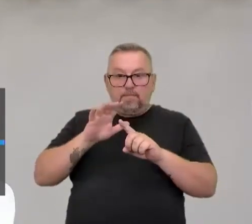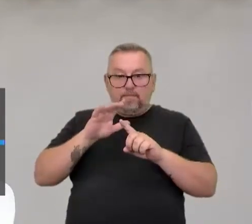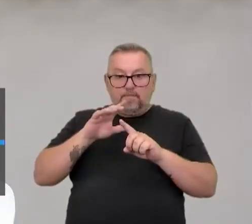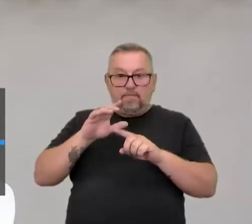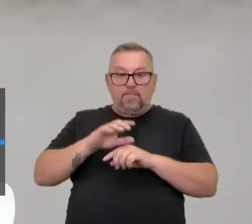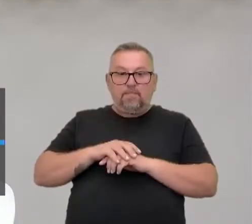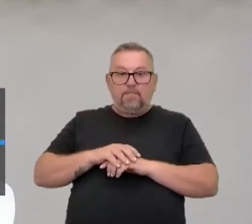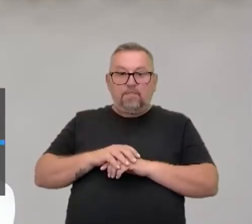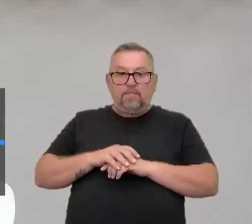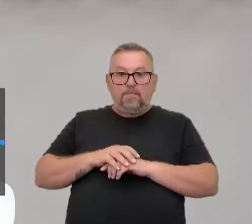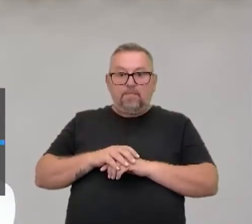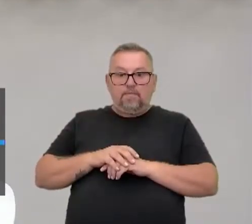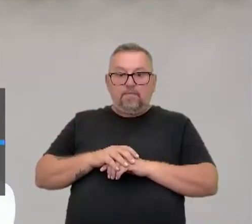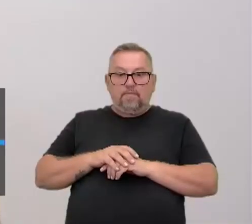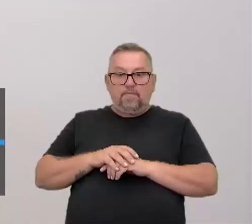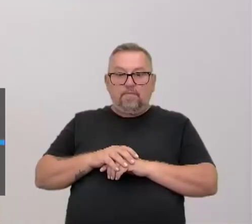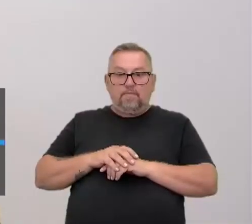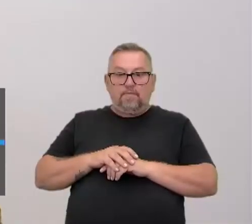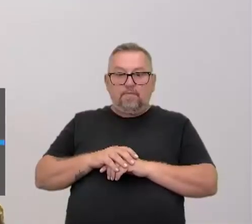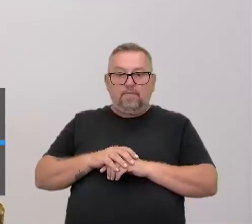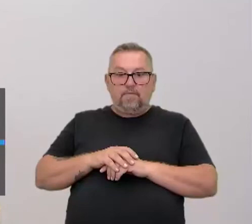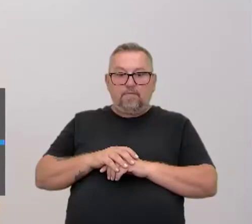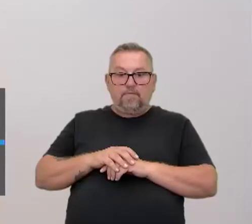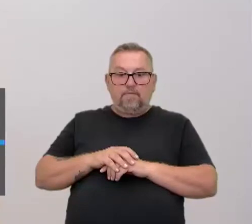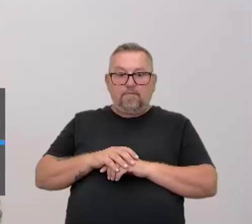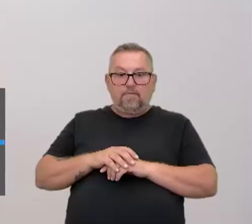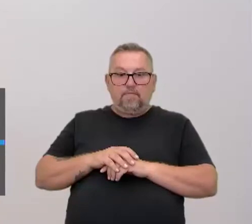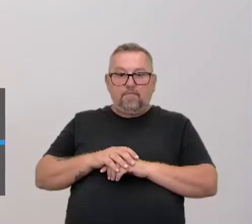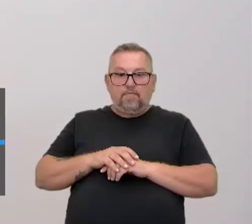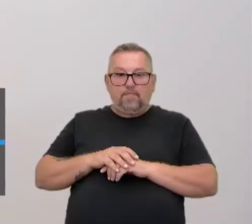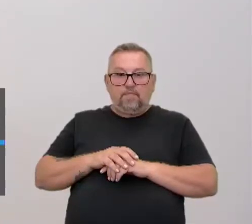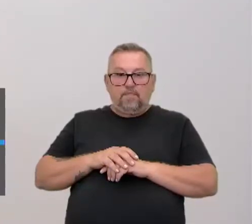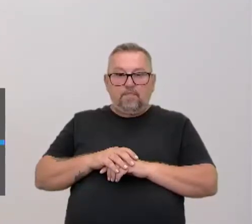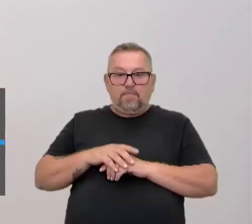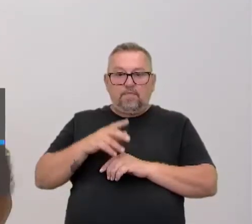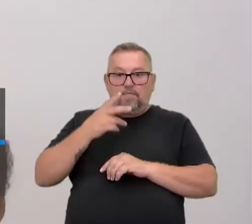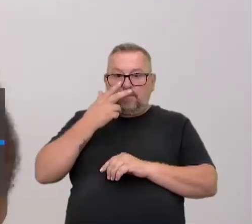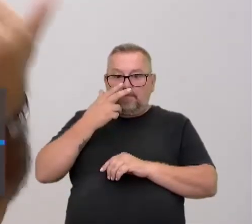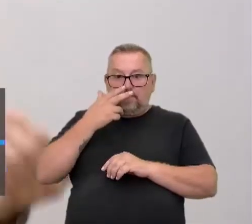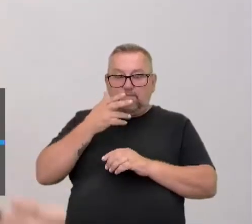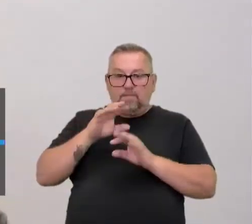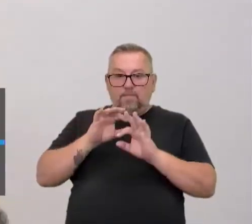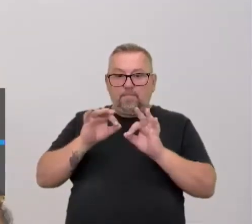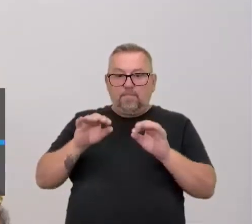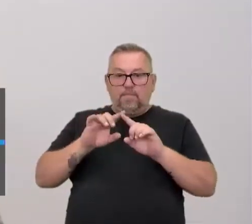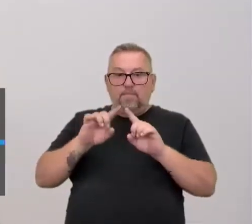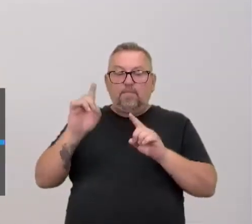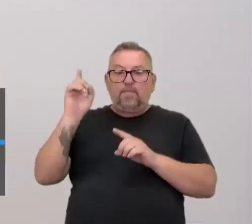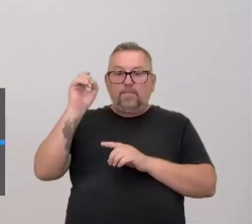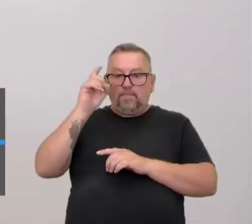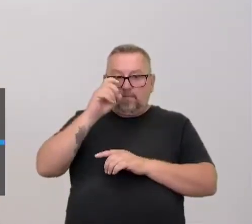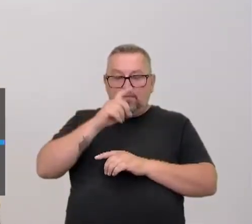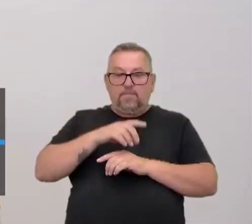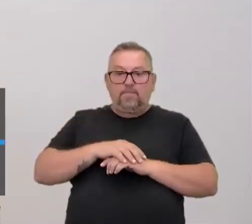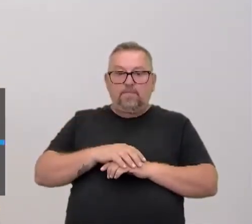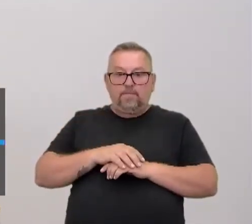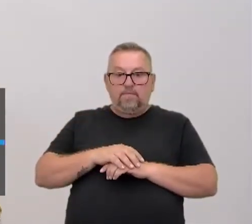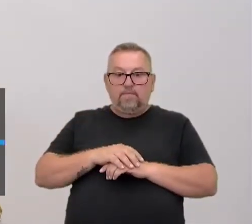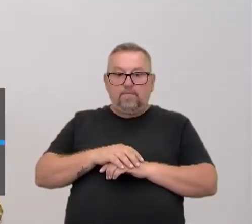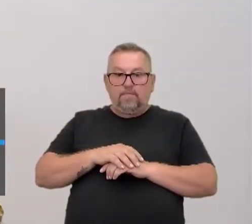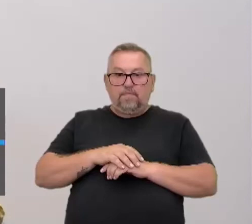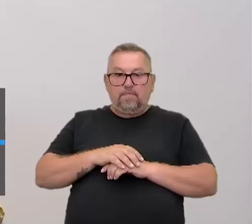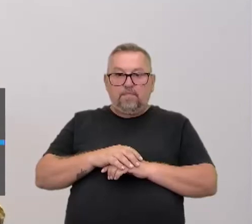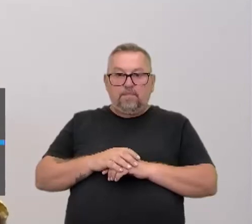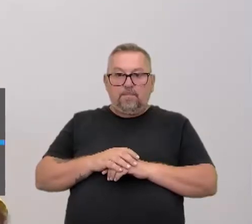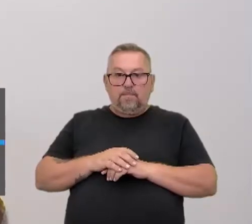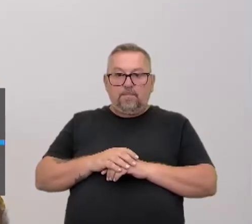no seu hábito alimentar? Olha, eu acho que isso parece algo simples, mas é bem complexo, viu, Pri?